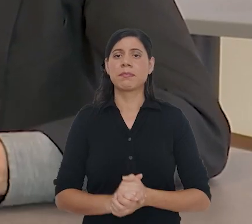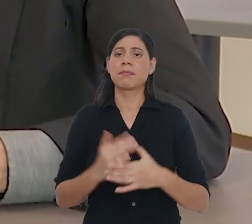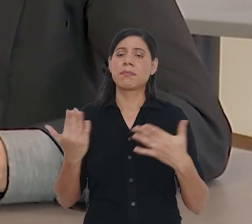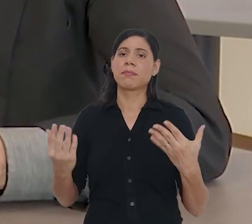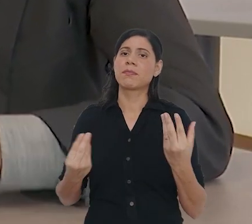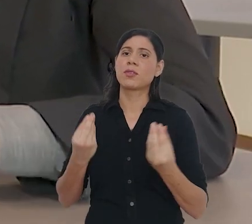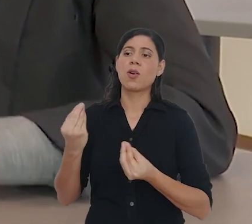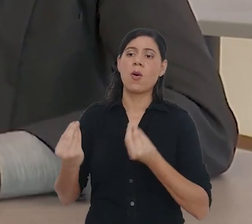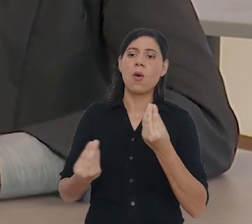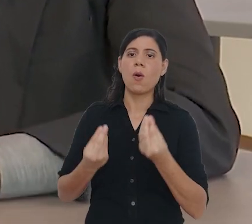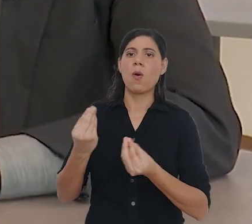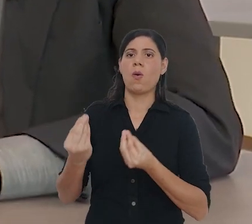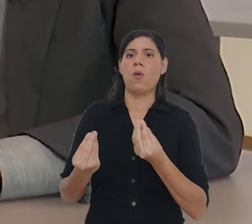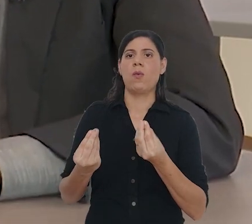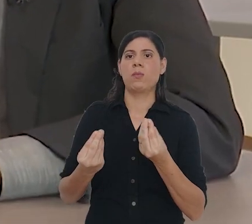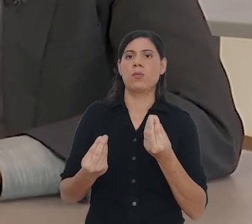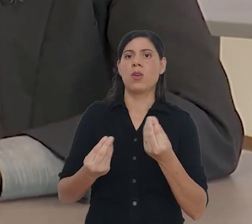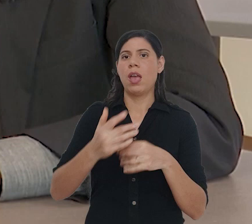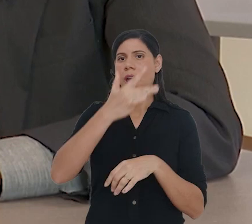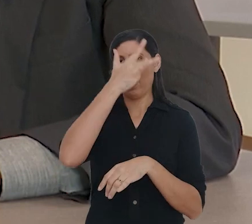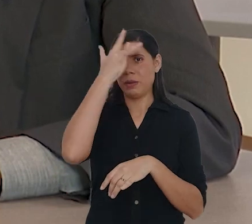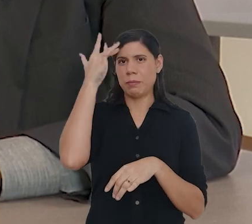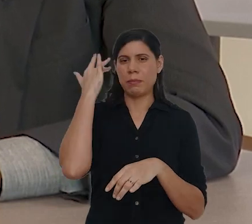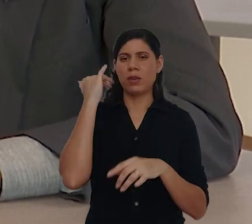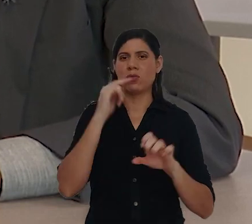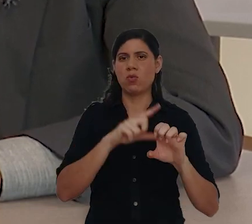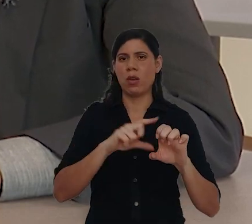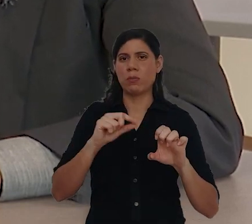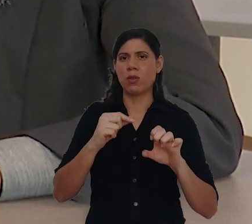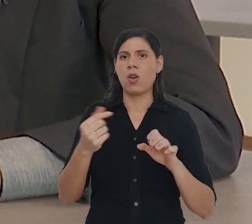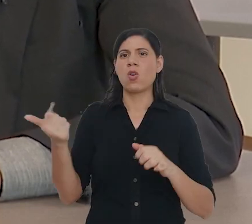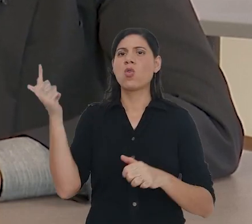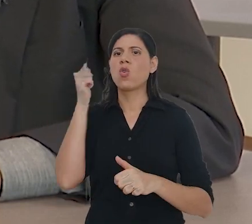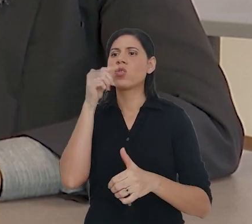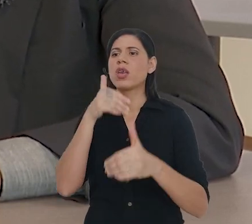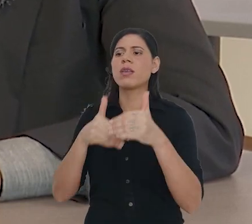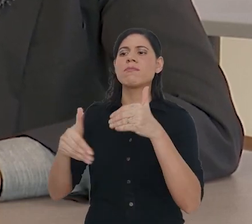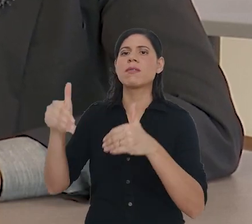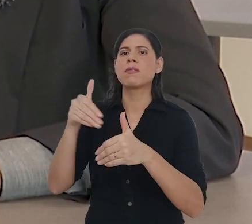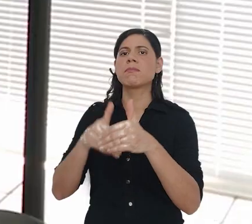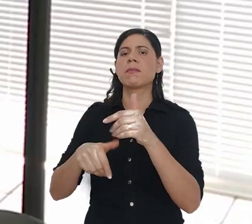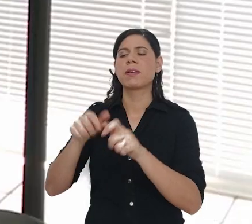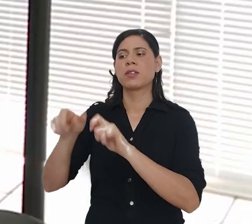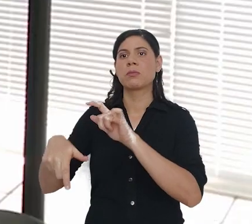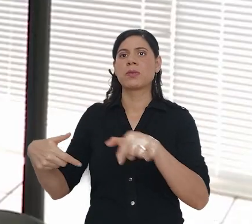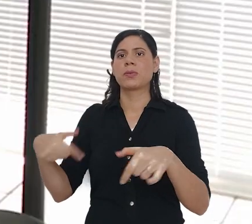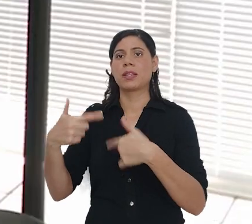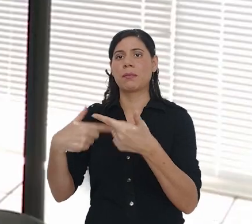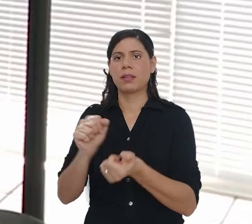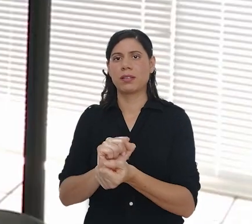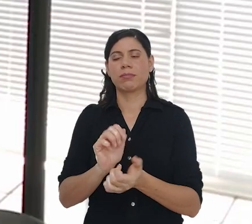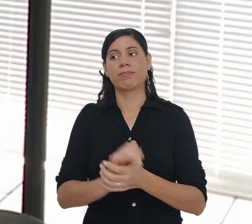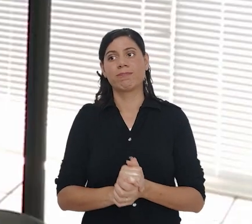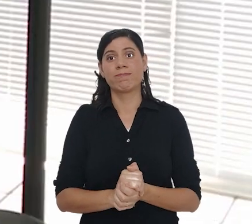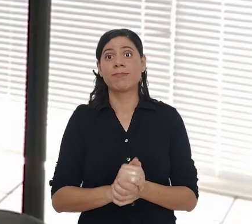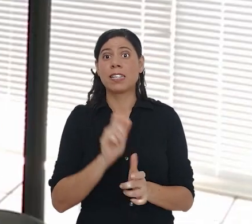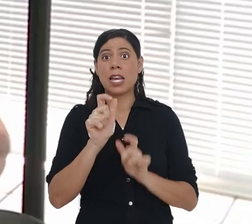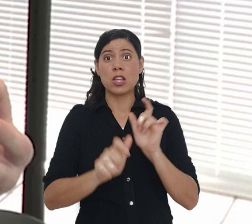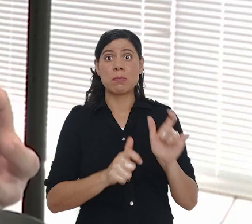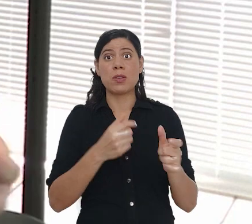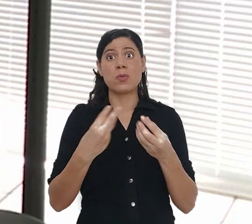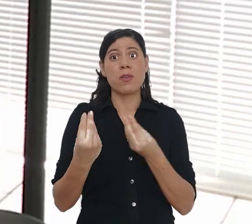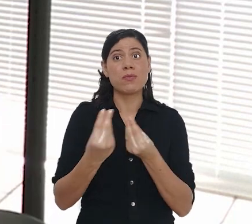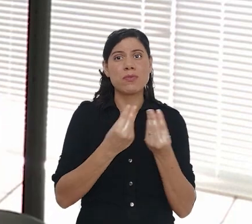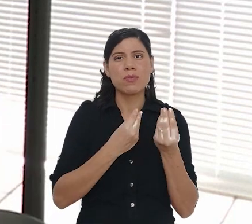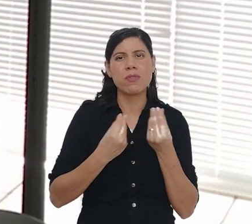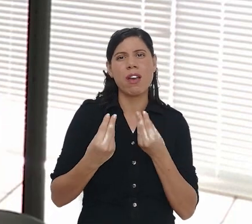Doutor, de que maneira os empregadores costumam envolver esses trabalhadores? Essas pessoas em situação de vulnerabilidade muitas